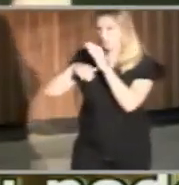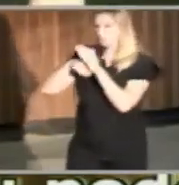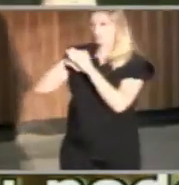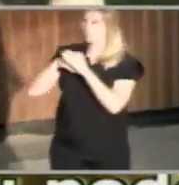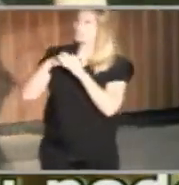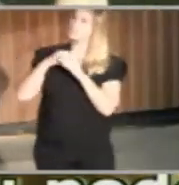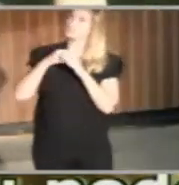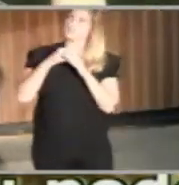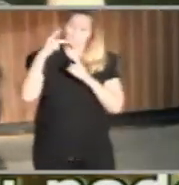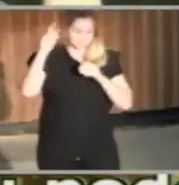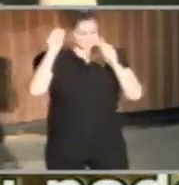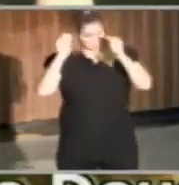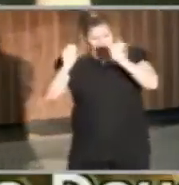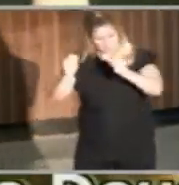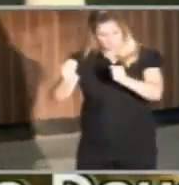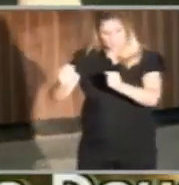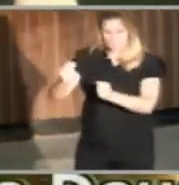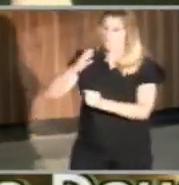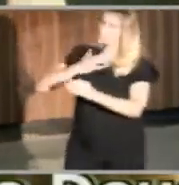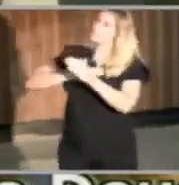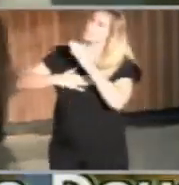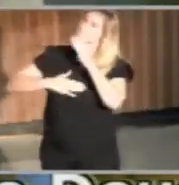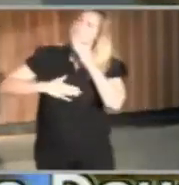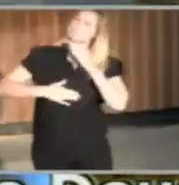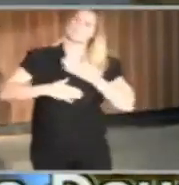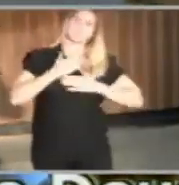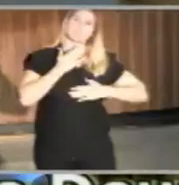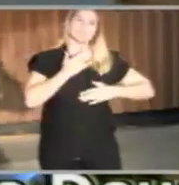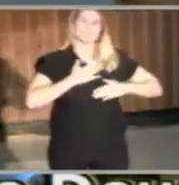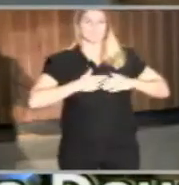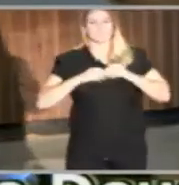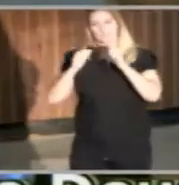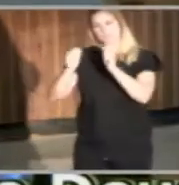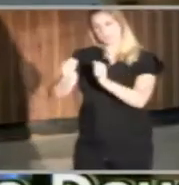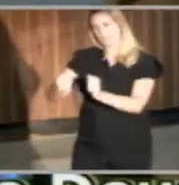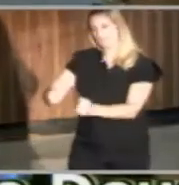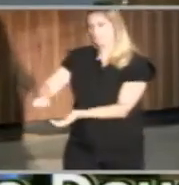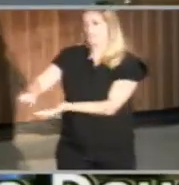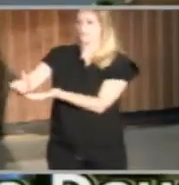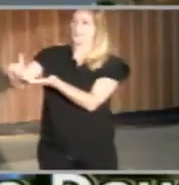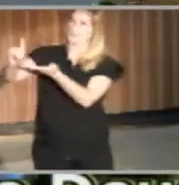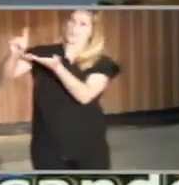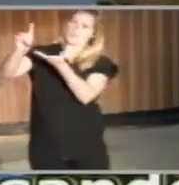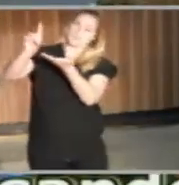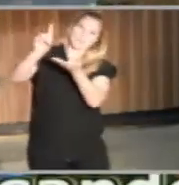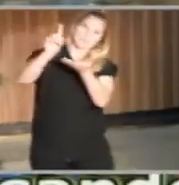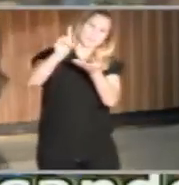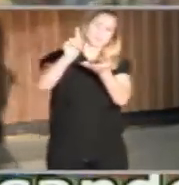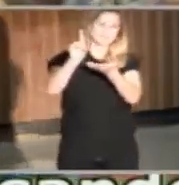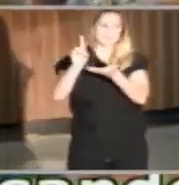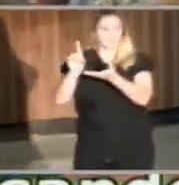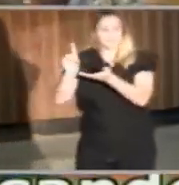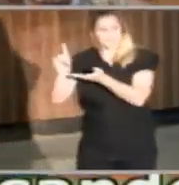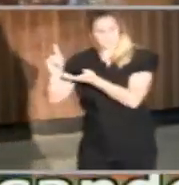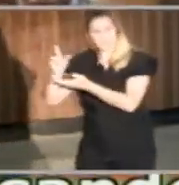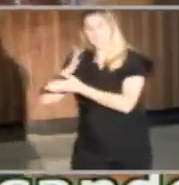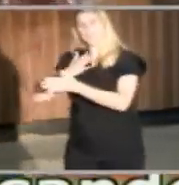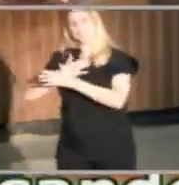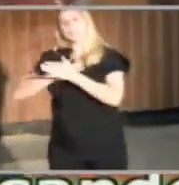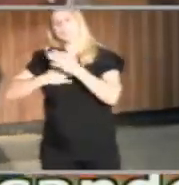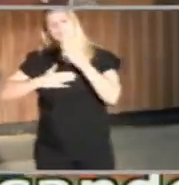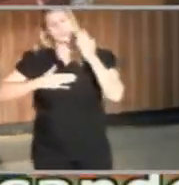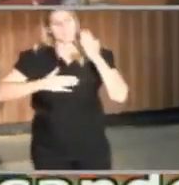vencer pelo seu poder, descansando no poder de Deus.